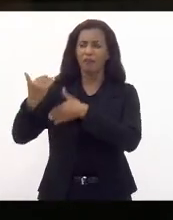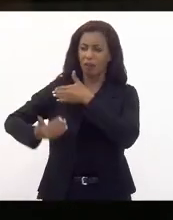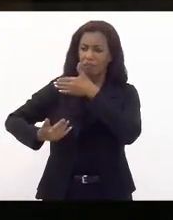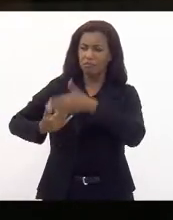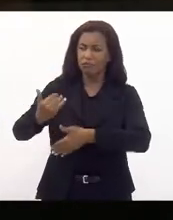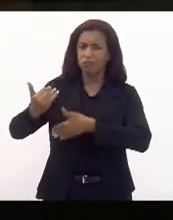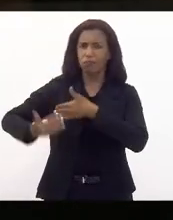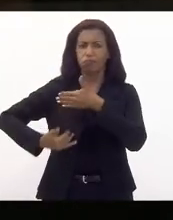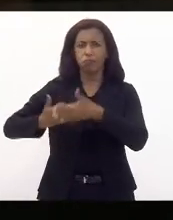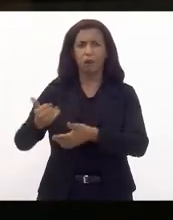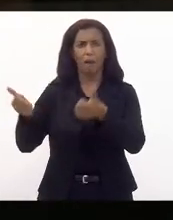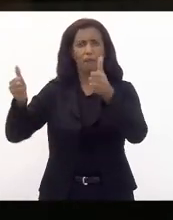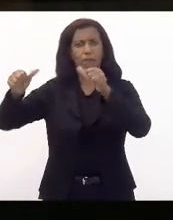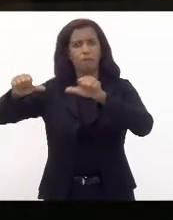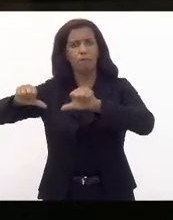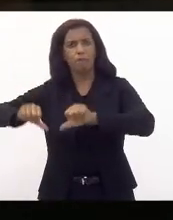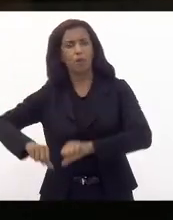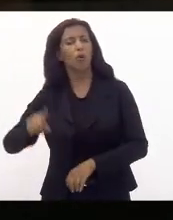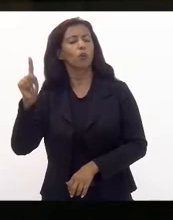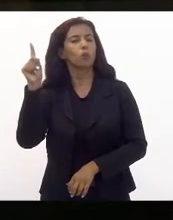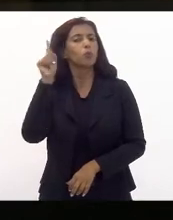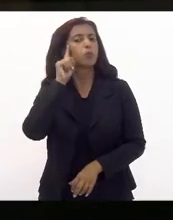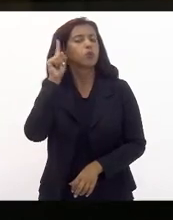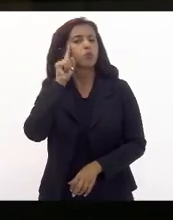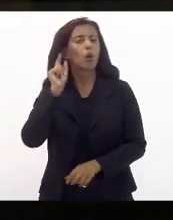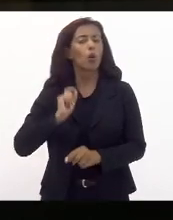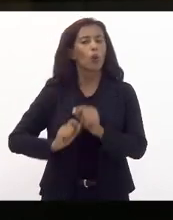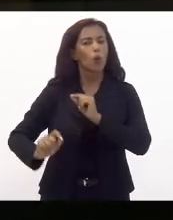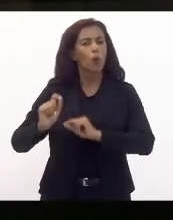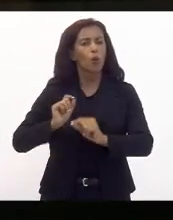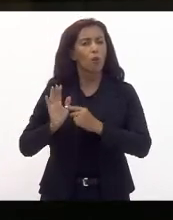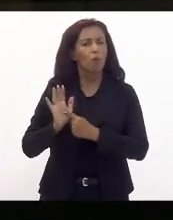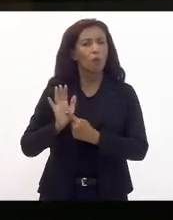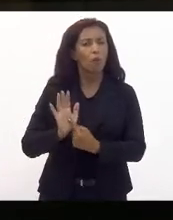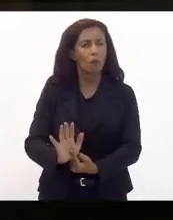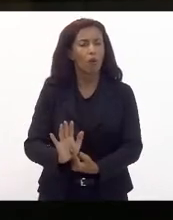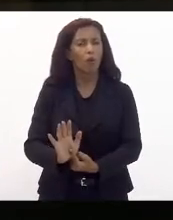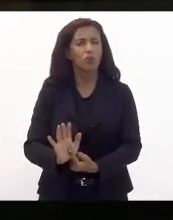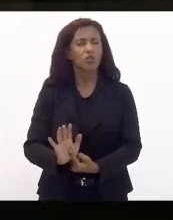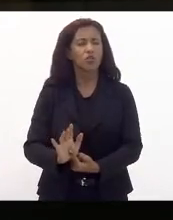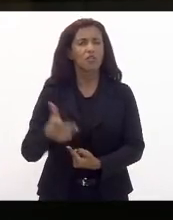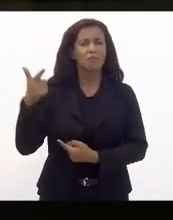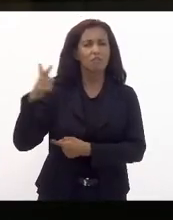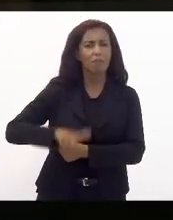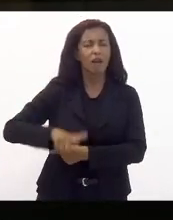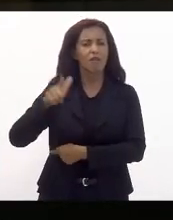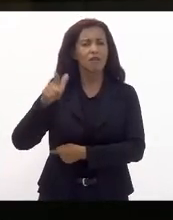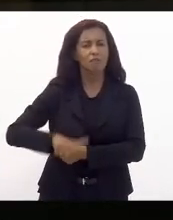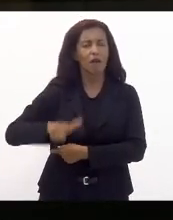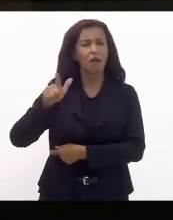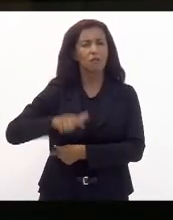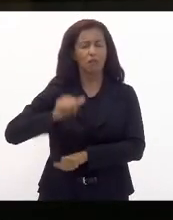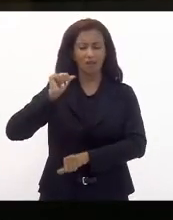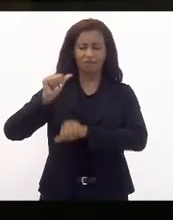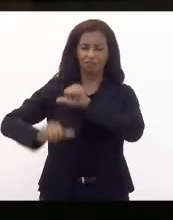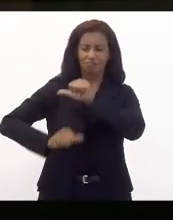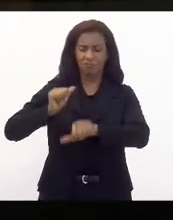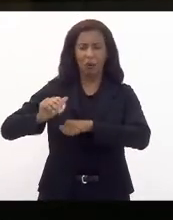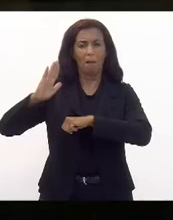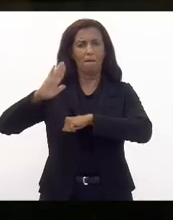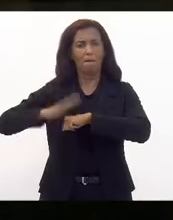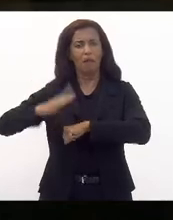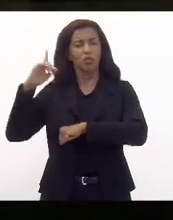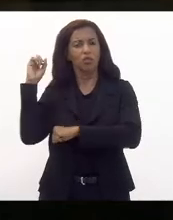vem se agravando no dia a dia o que significa que cada vez mais torna-se mais